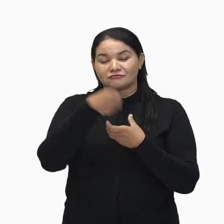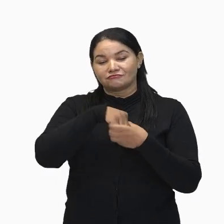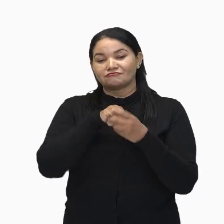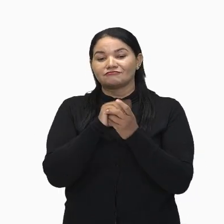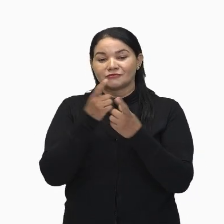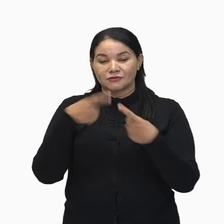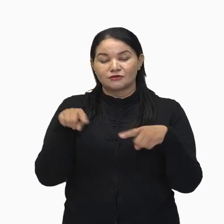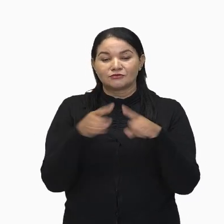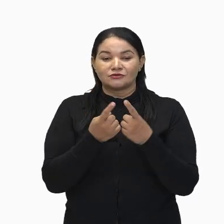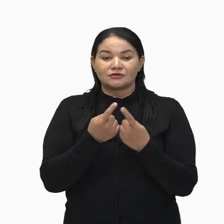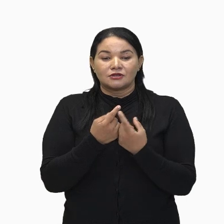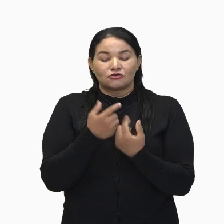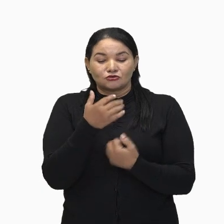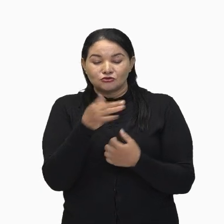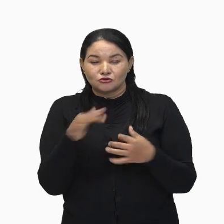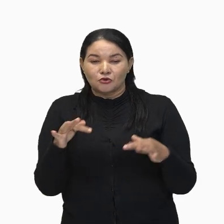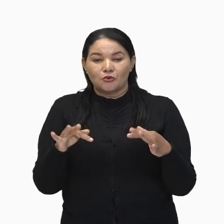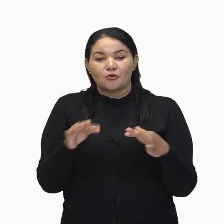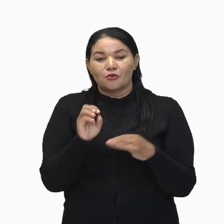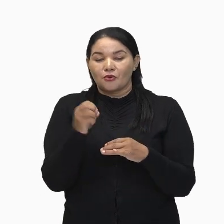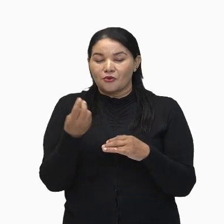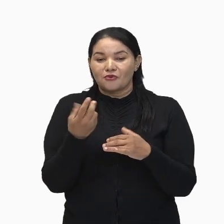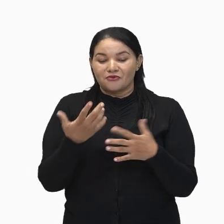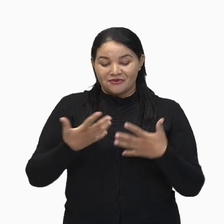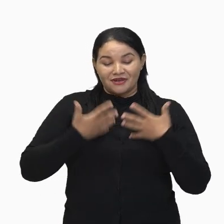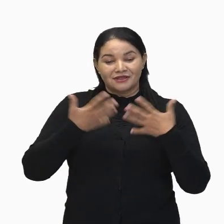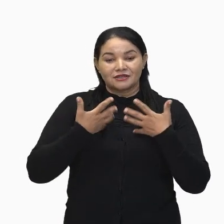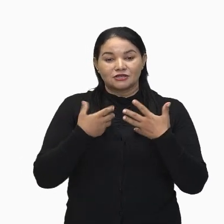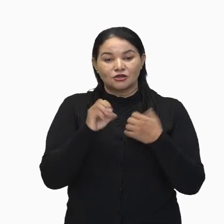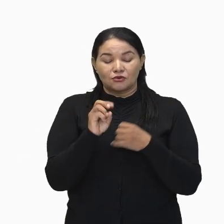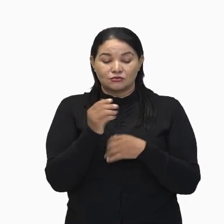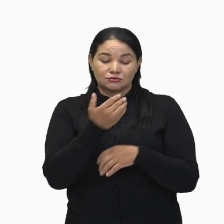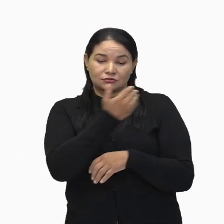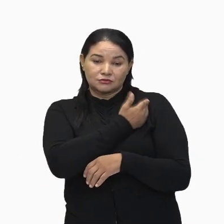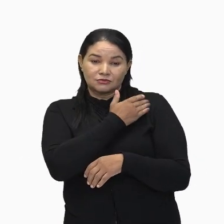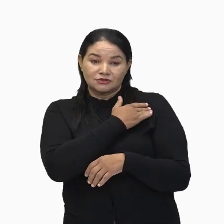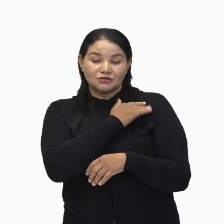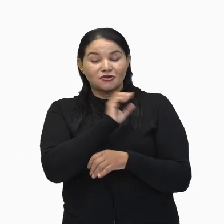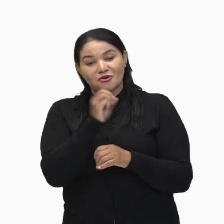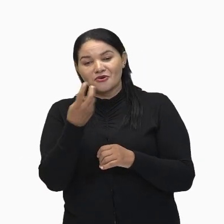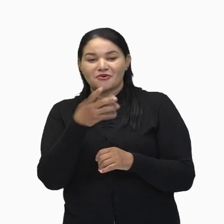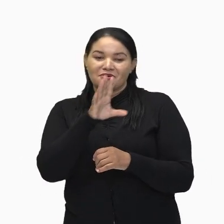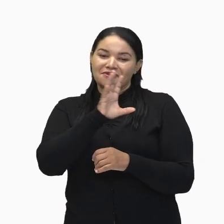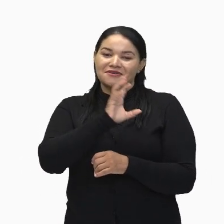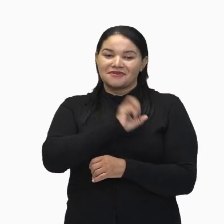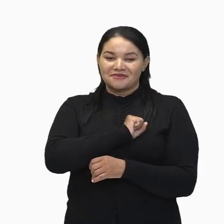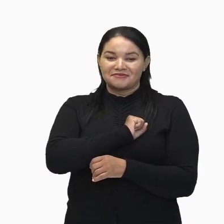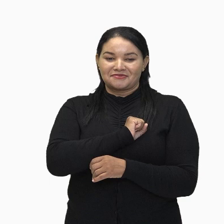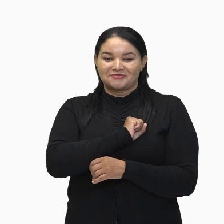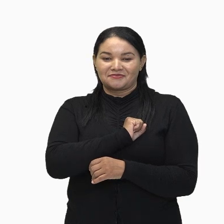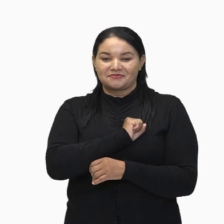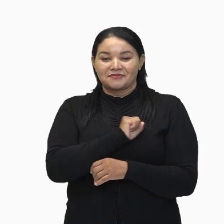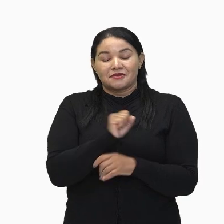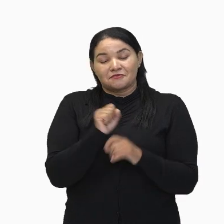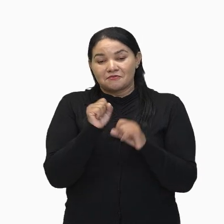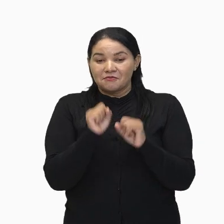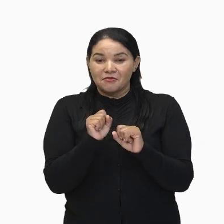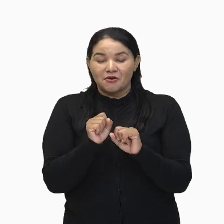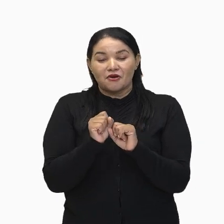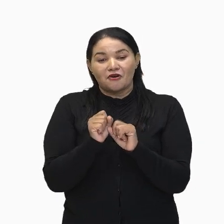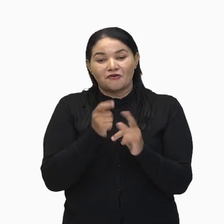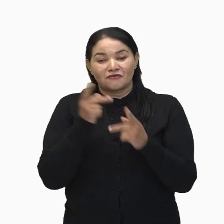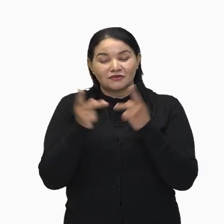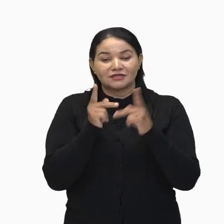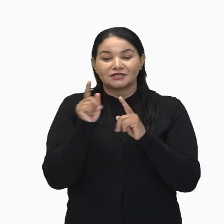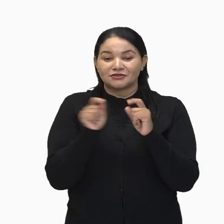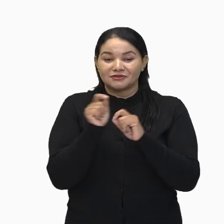seja eles de dor, alegria, desprezo, amor. Desse modo, pode-se dizer que essa